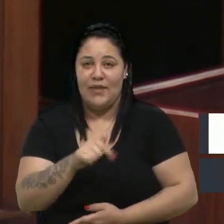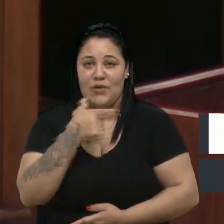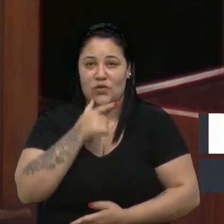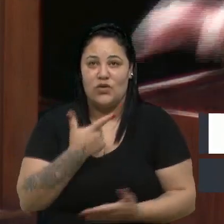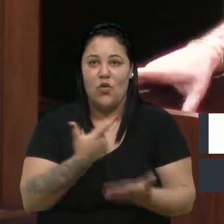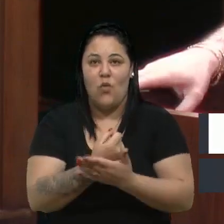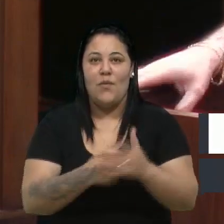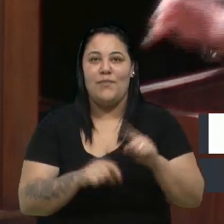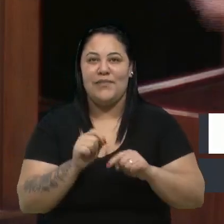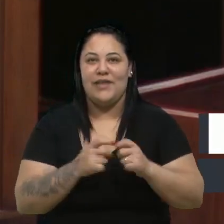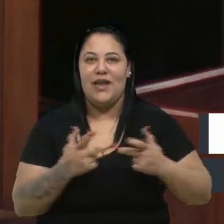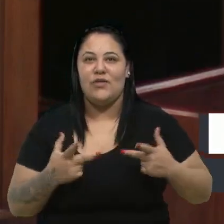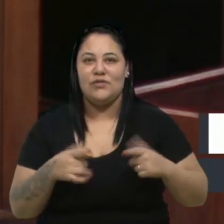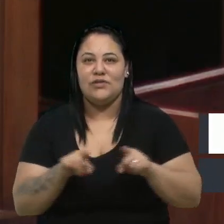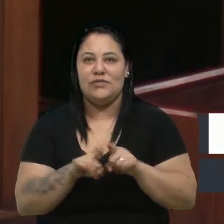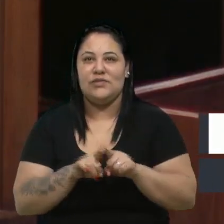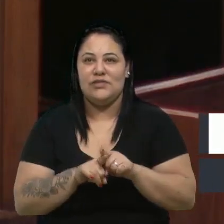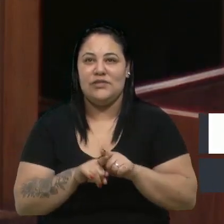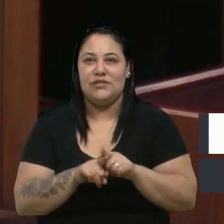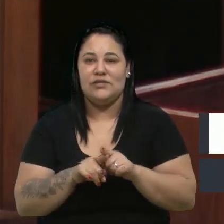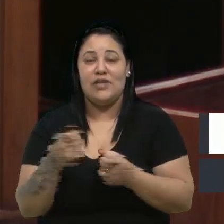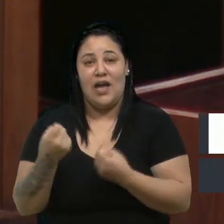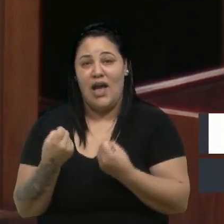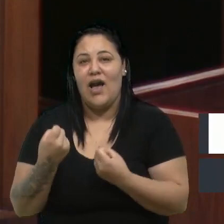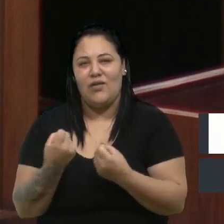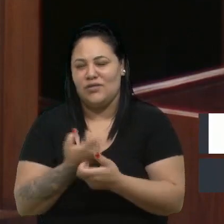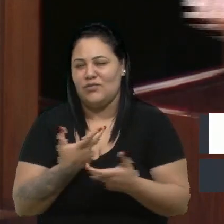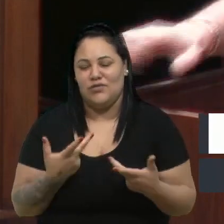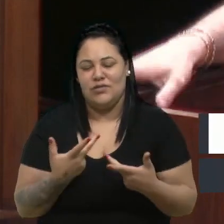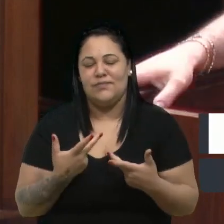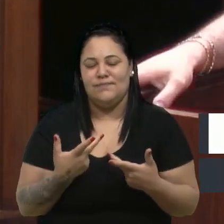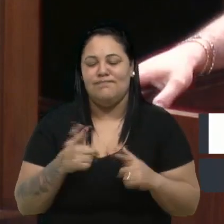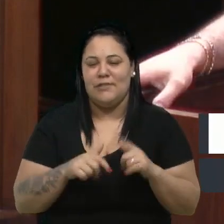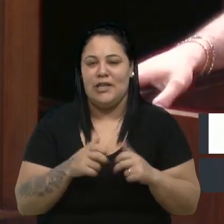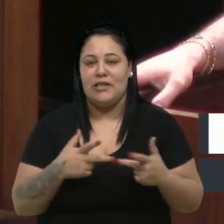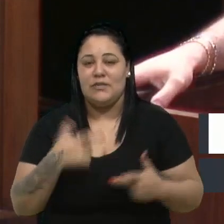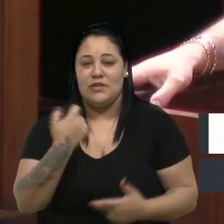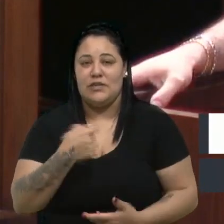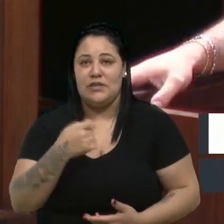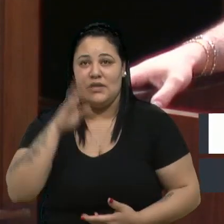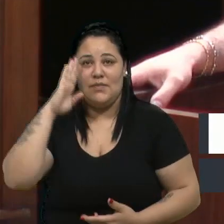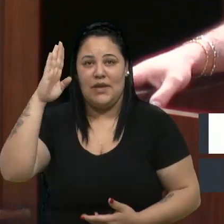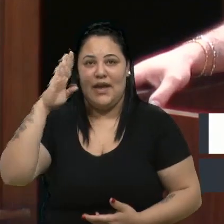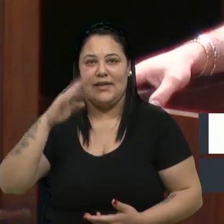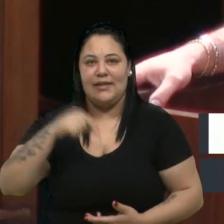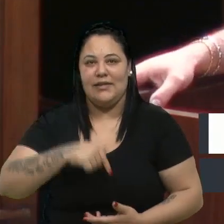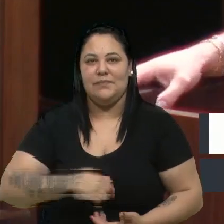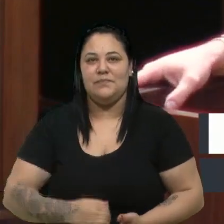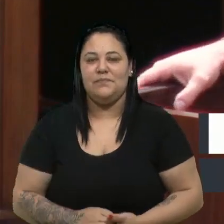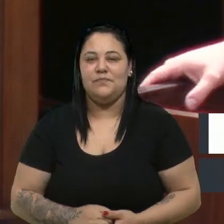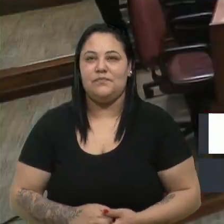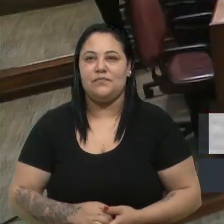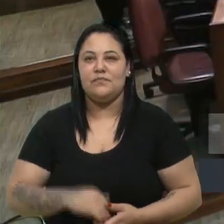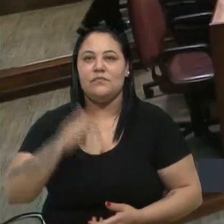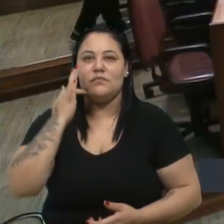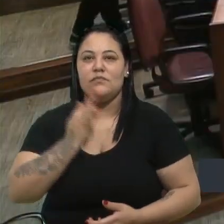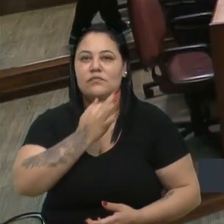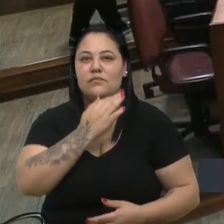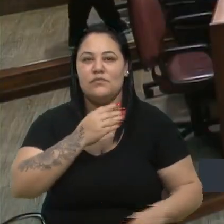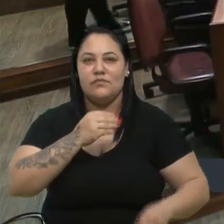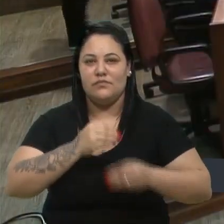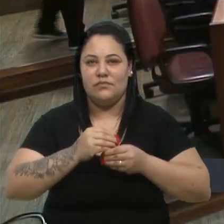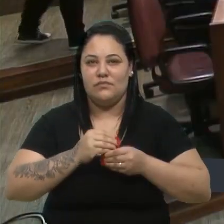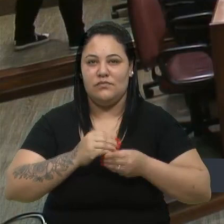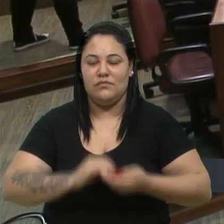materiais do aparelhamento ou reaparelhamento da Brigada Militar em Caxias do Sul. Sua parte, vereadora Tati. Vereador